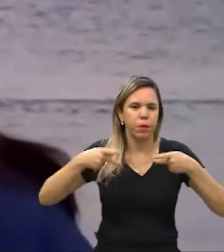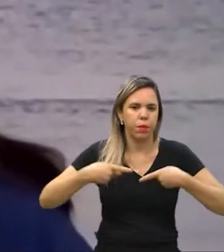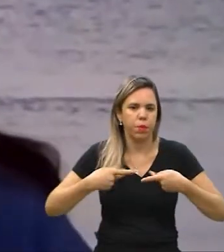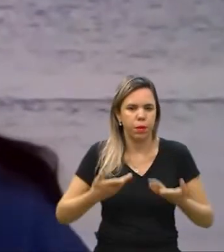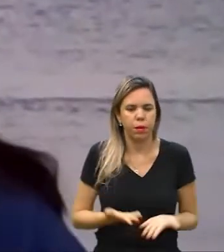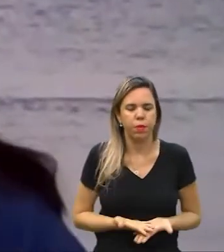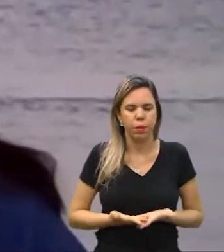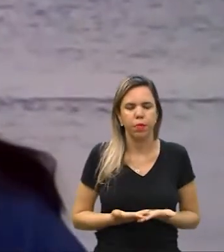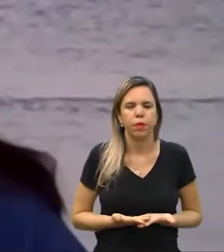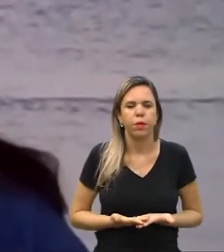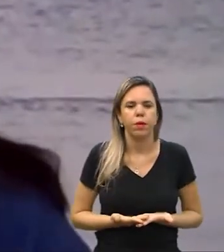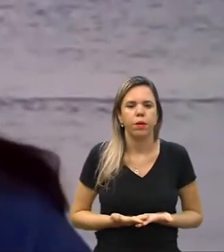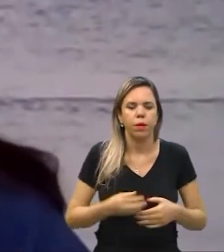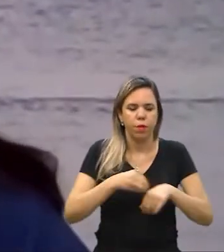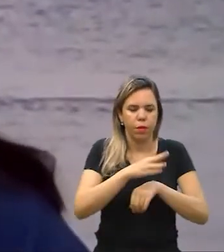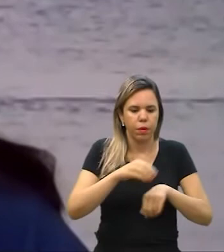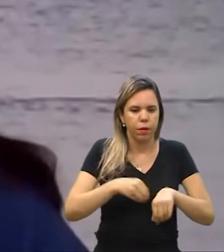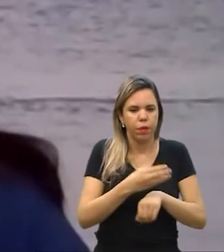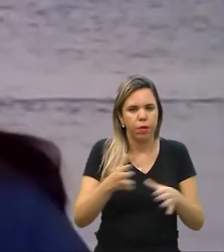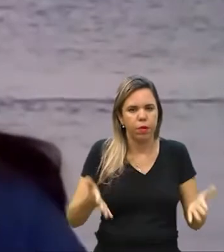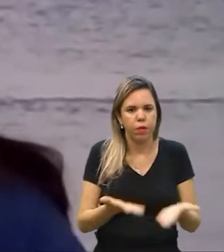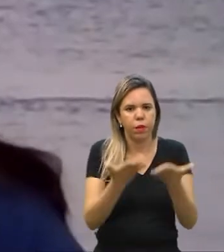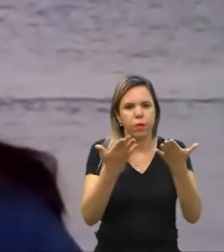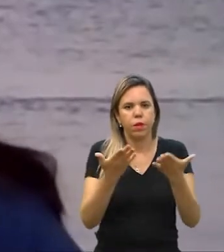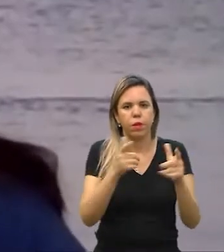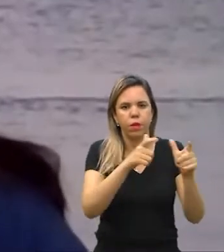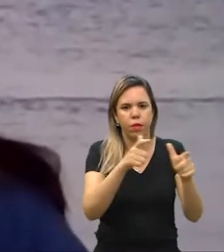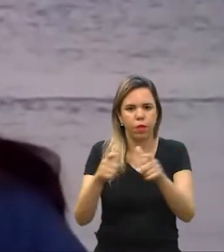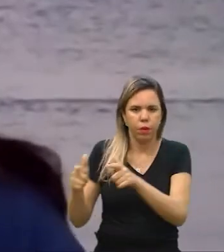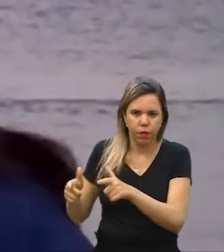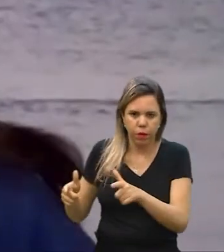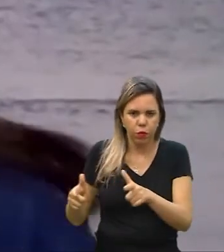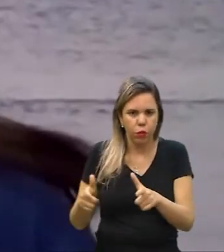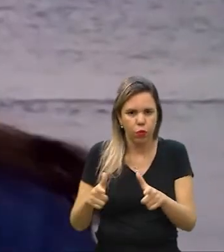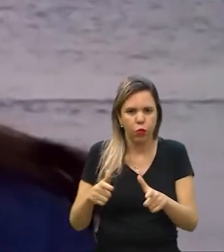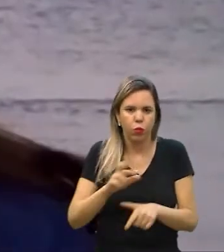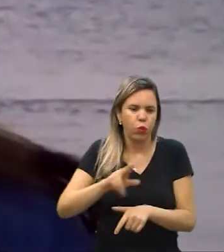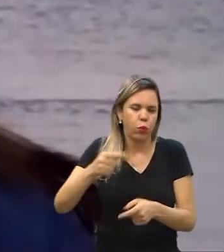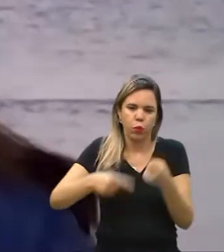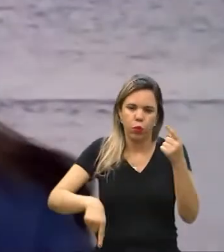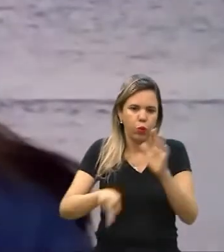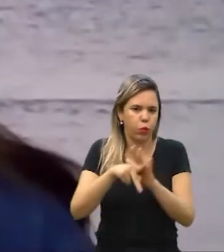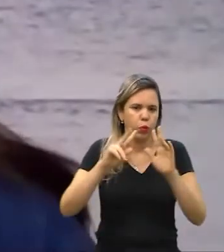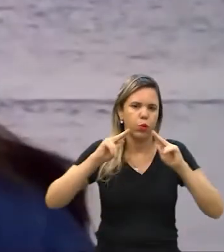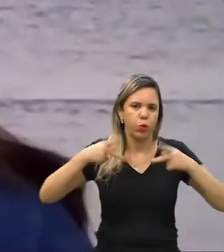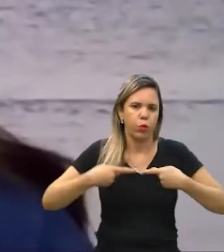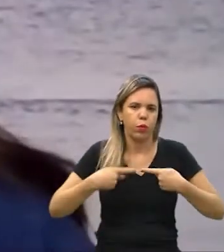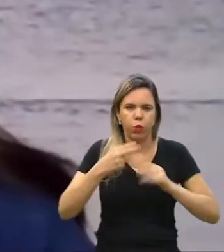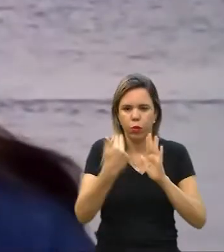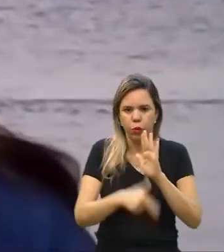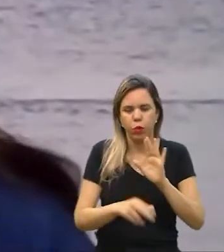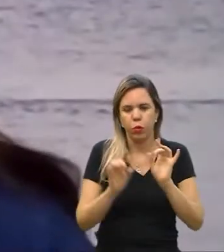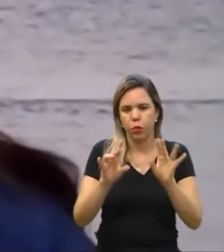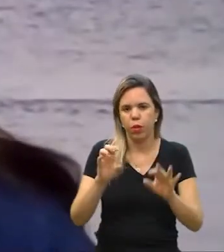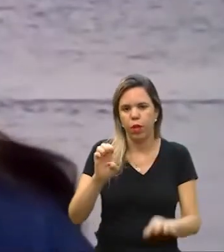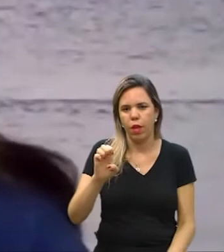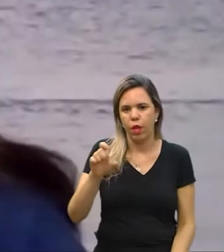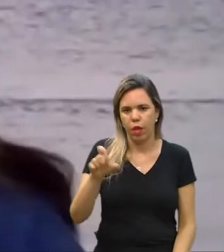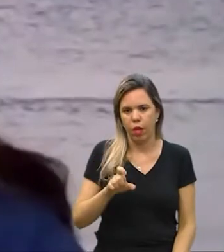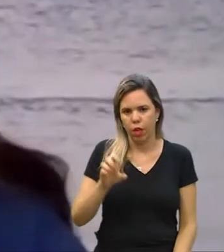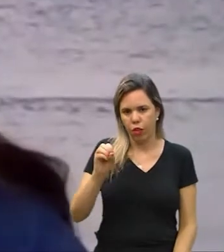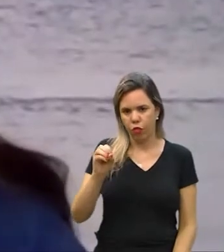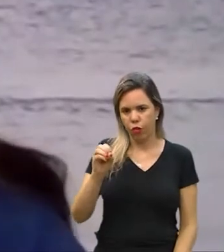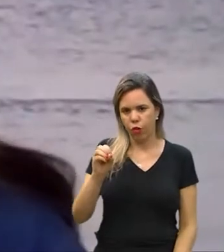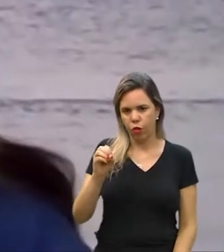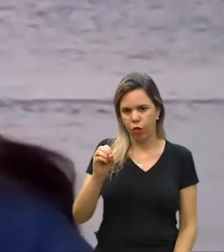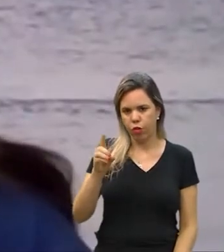humano traz essas espécies exóticas para os ambientes que não são delas, né? Por isso o nome espécies